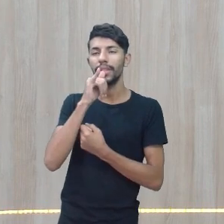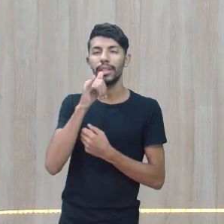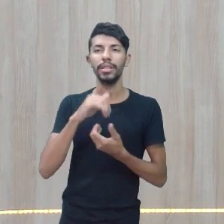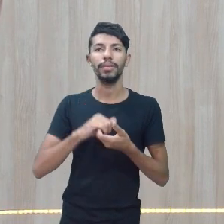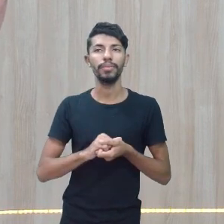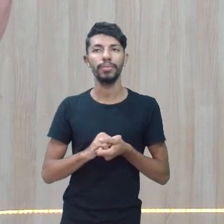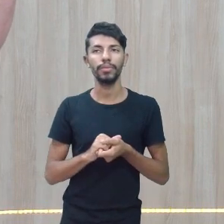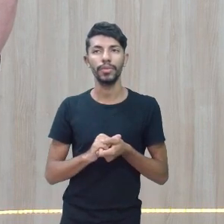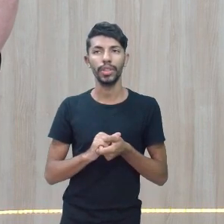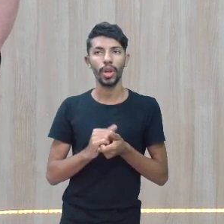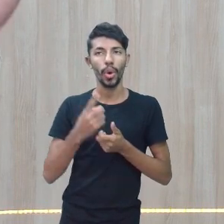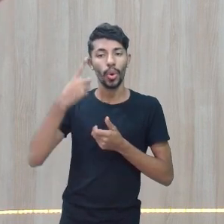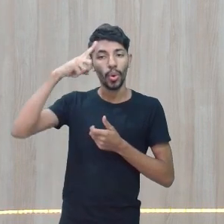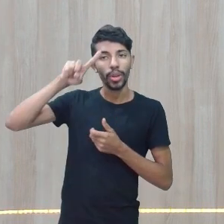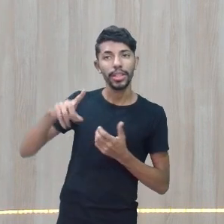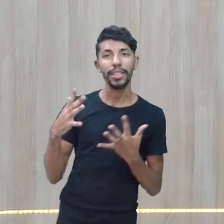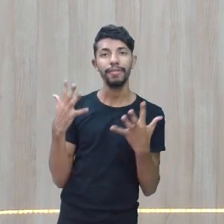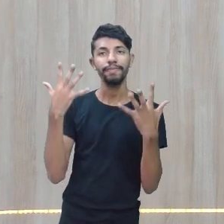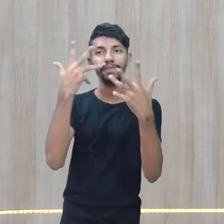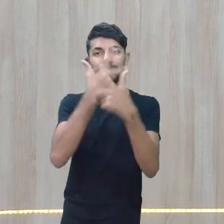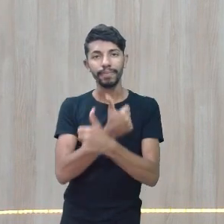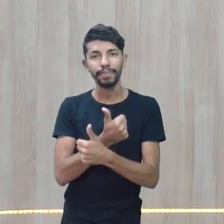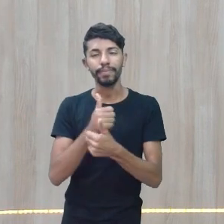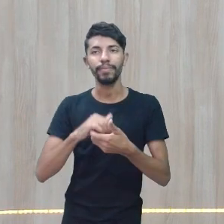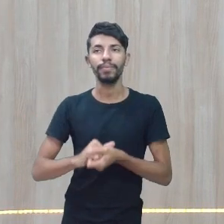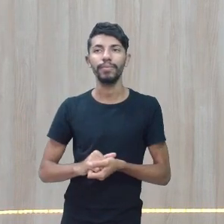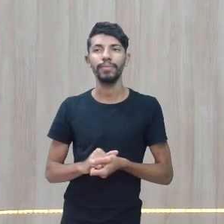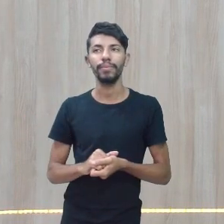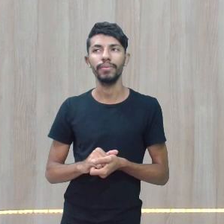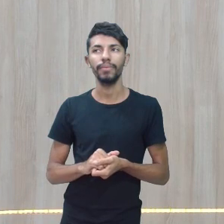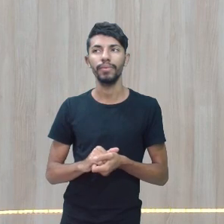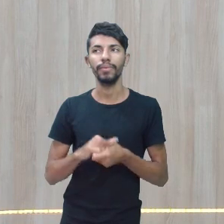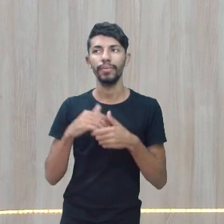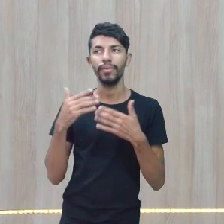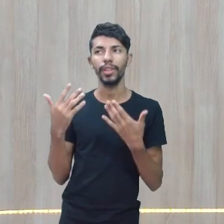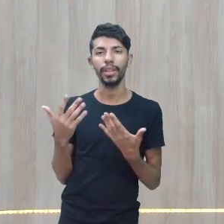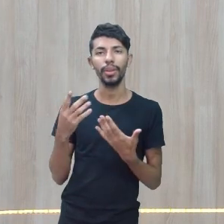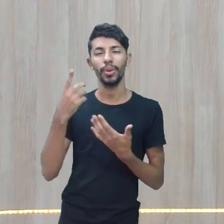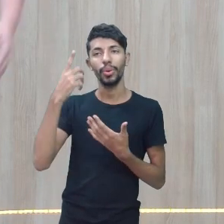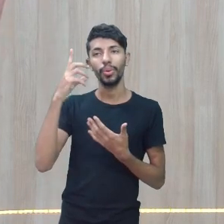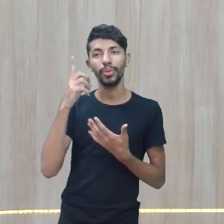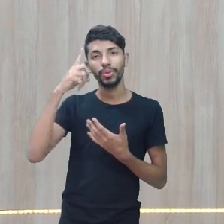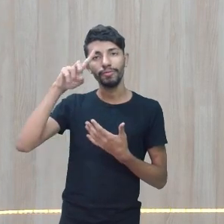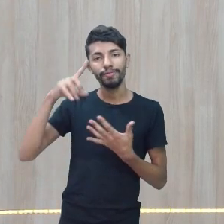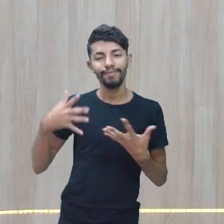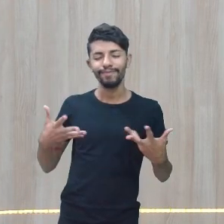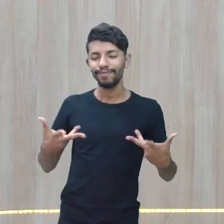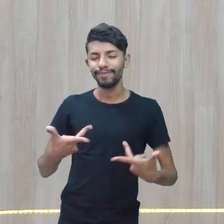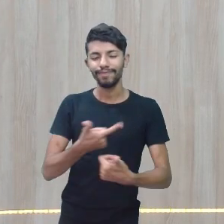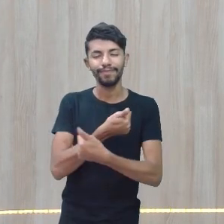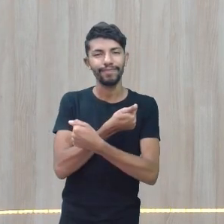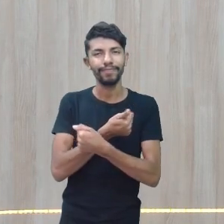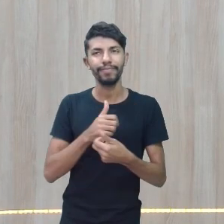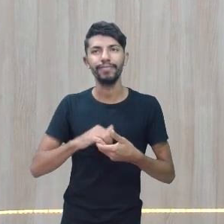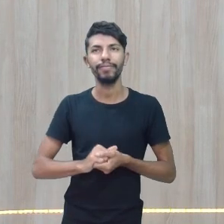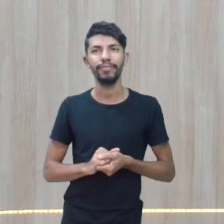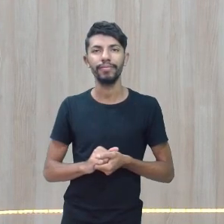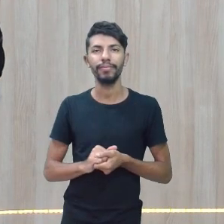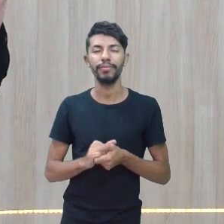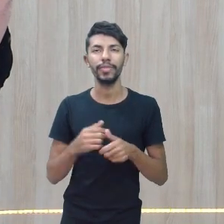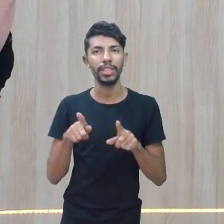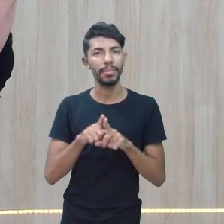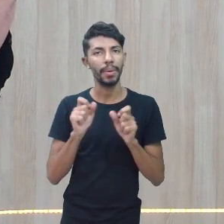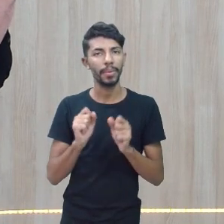o estado, não é? O dia está lindo. O dia está maravilhoso, não é? Poderia ser também.